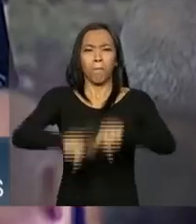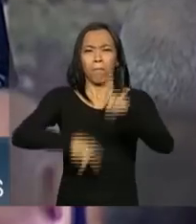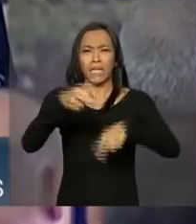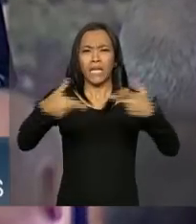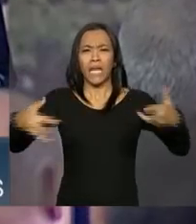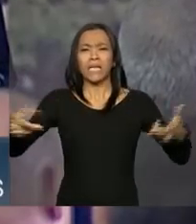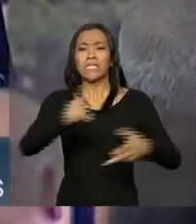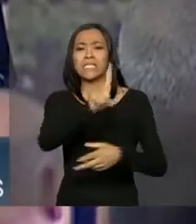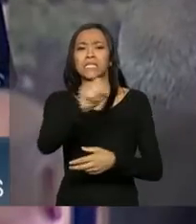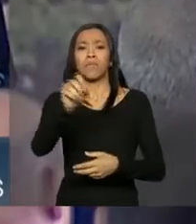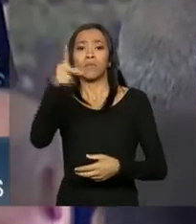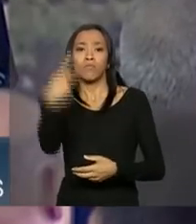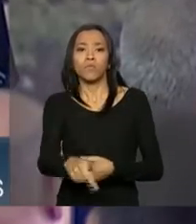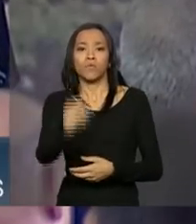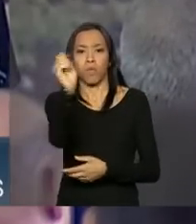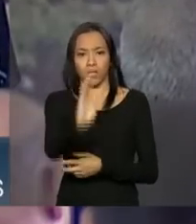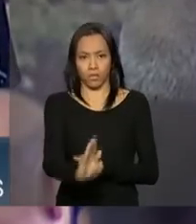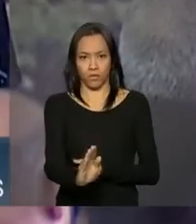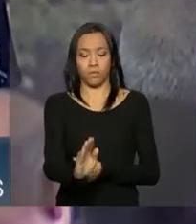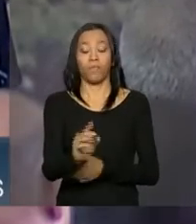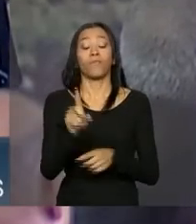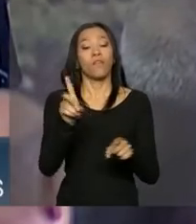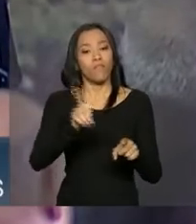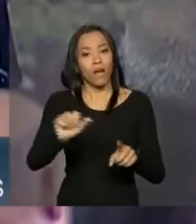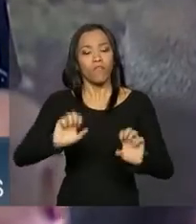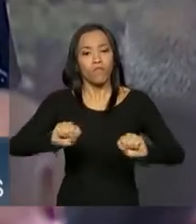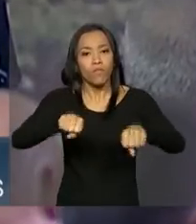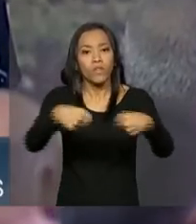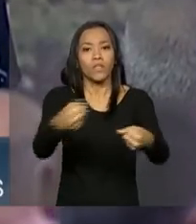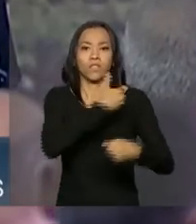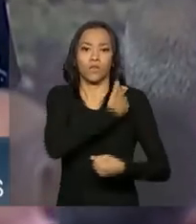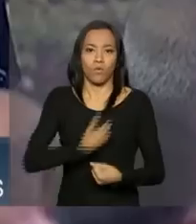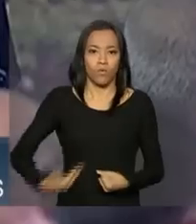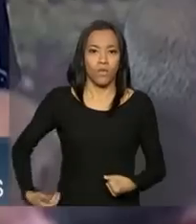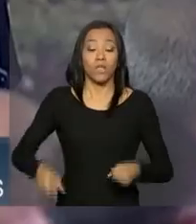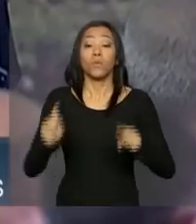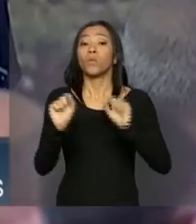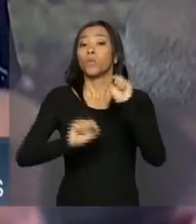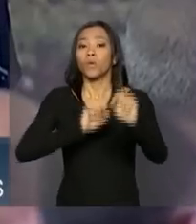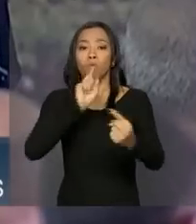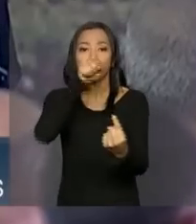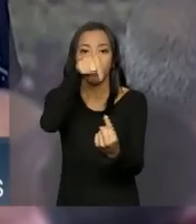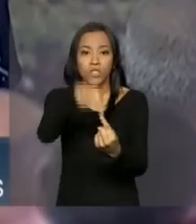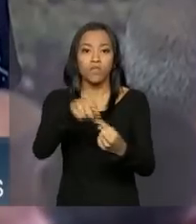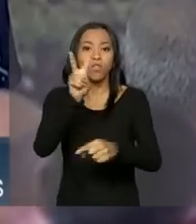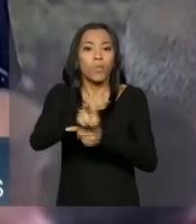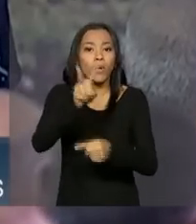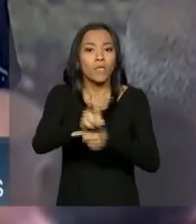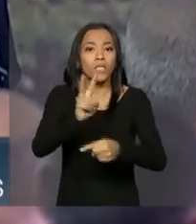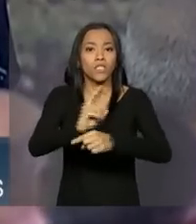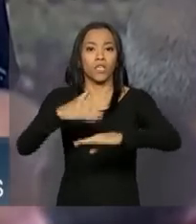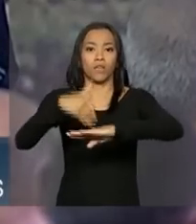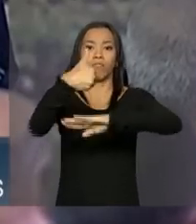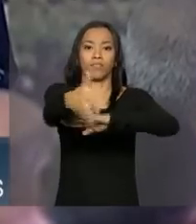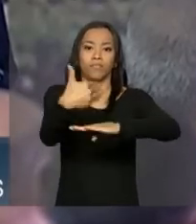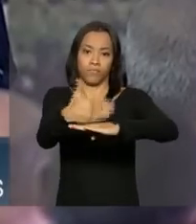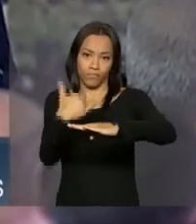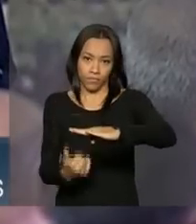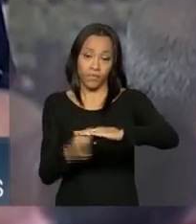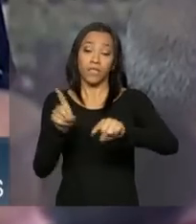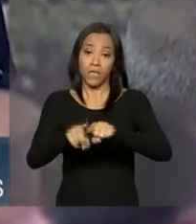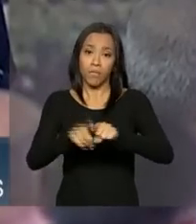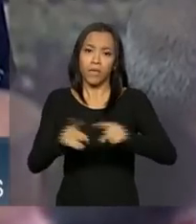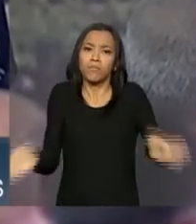fortalecer a presença e a capacidade de ação do Estado na faixa de fronteira e a indústria nacional de